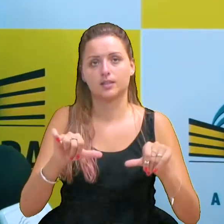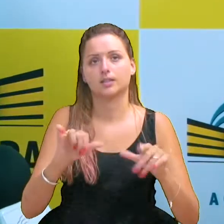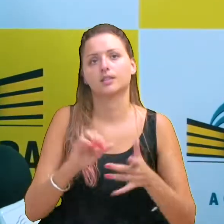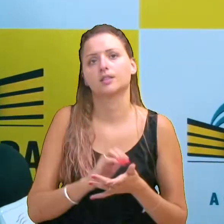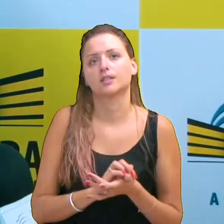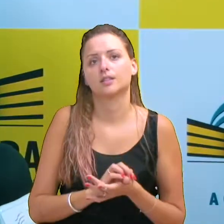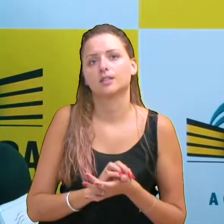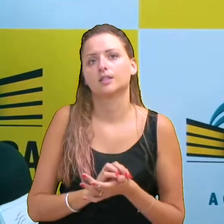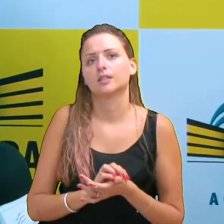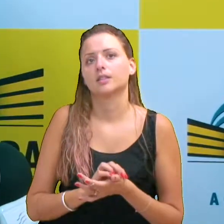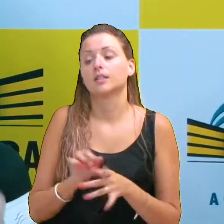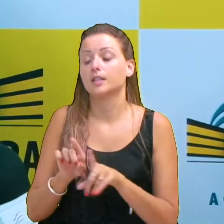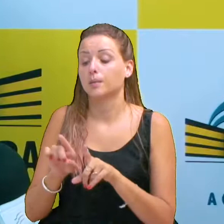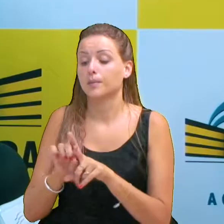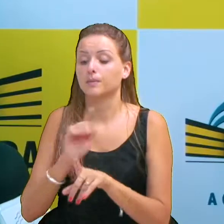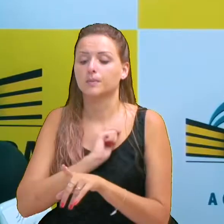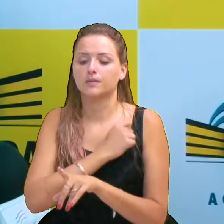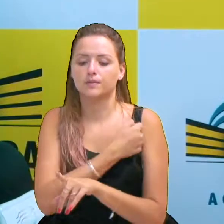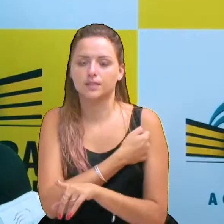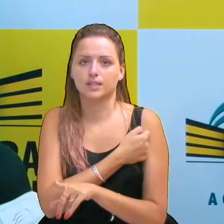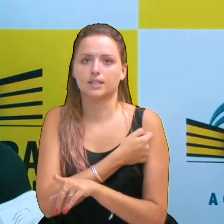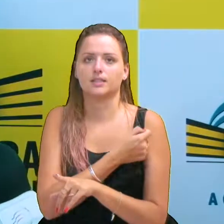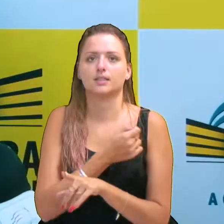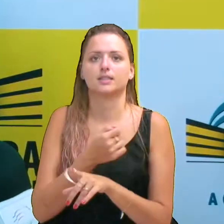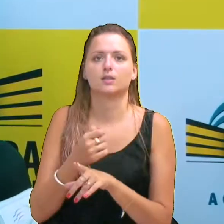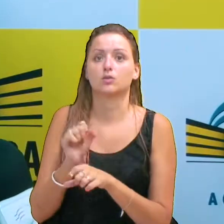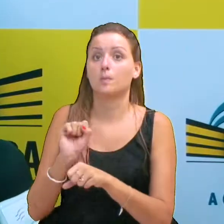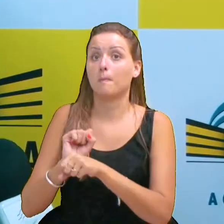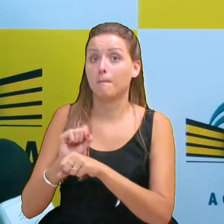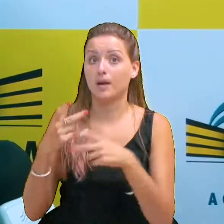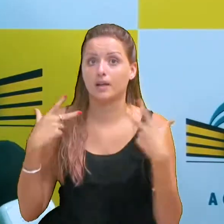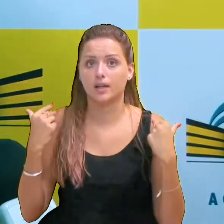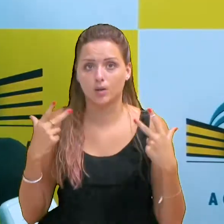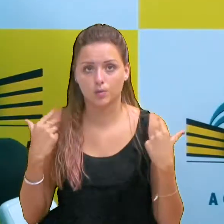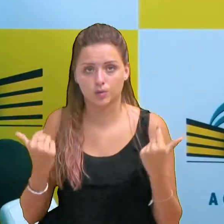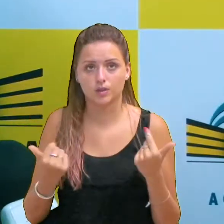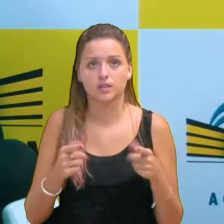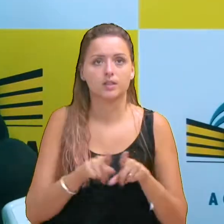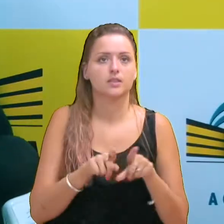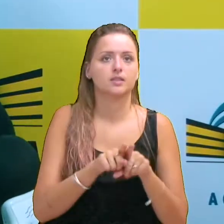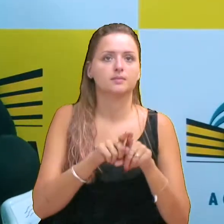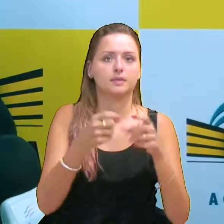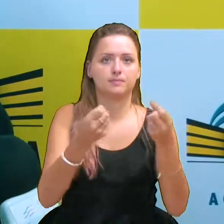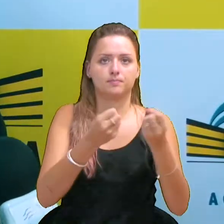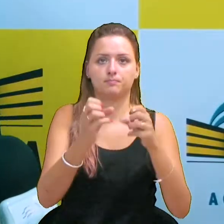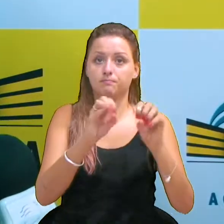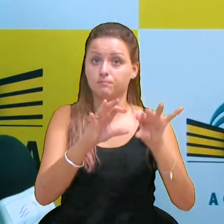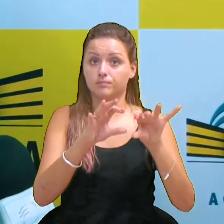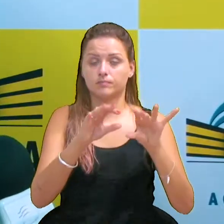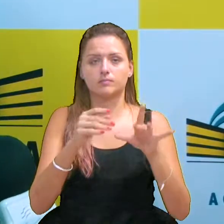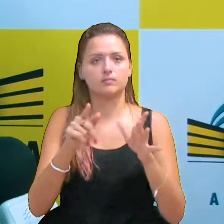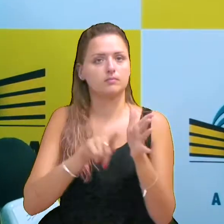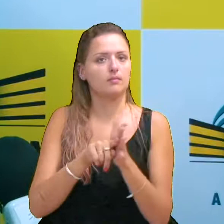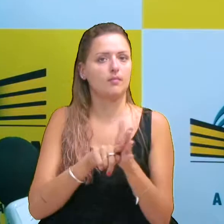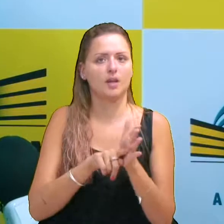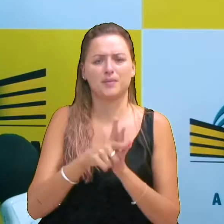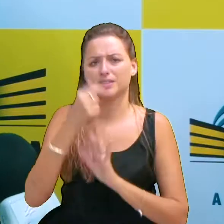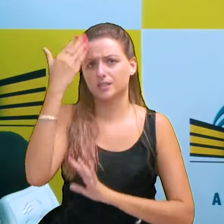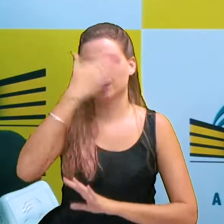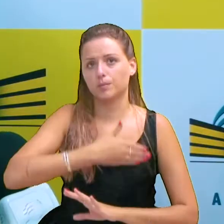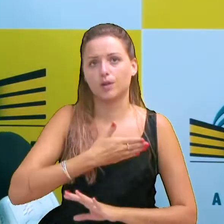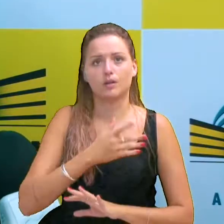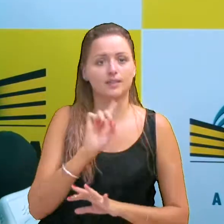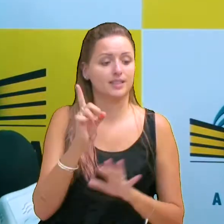pela abordagem e fiscalização pedagógica. A lei dos faróis, as estatísticas estão provando, não mudou, não